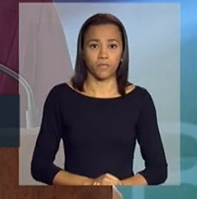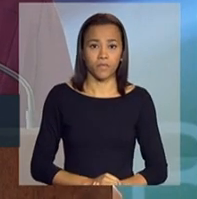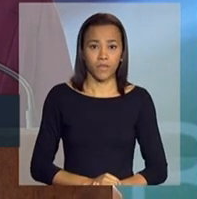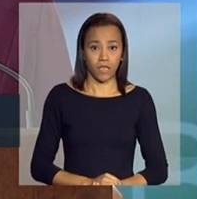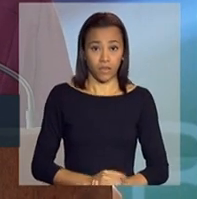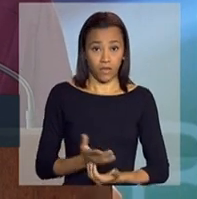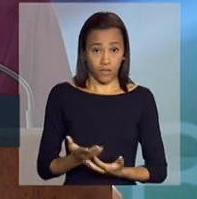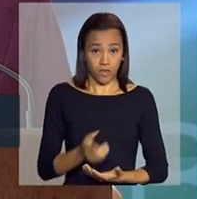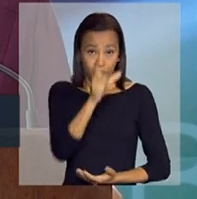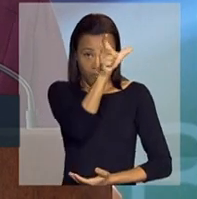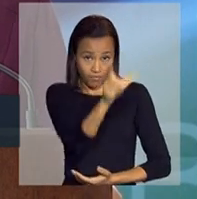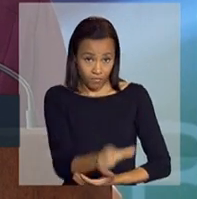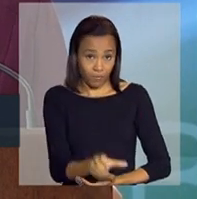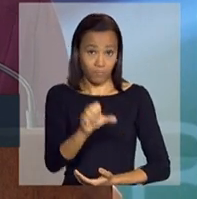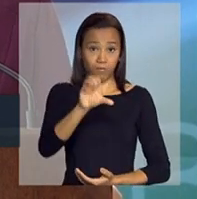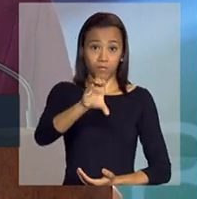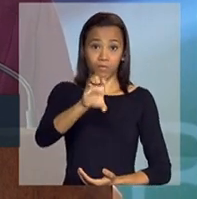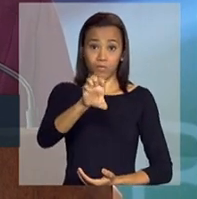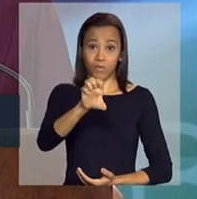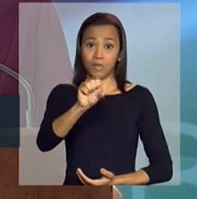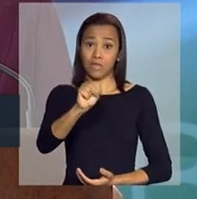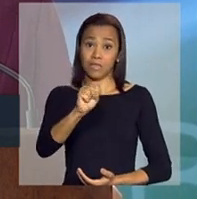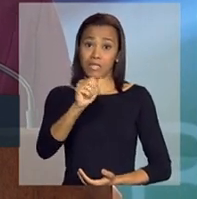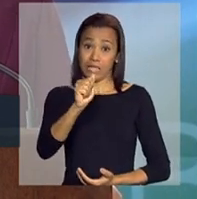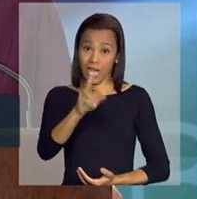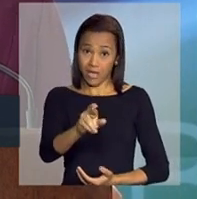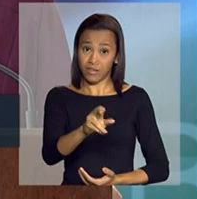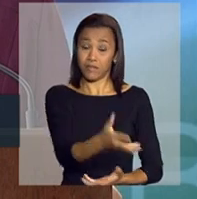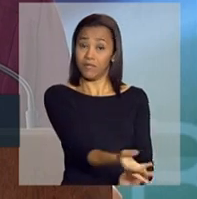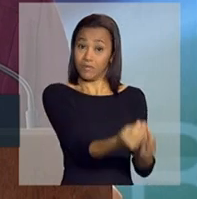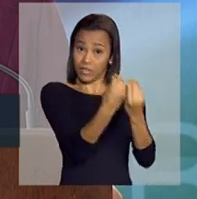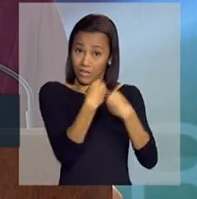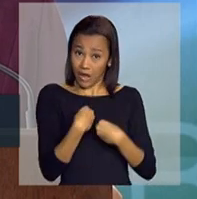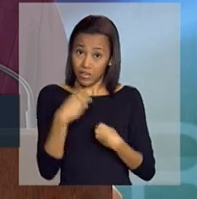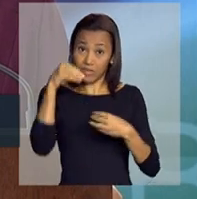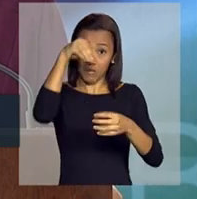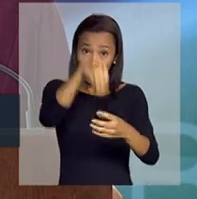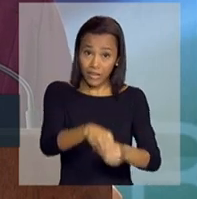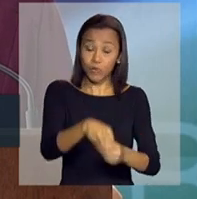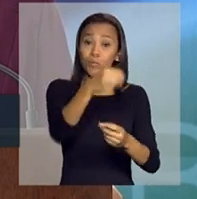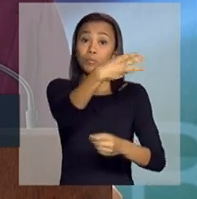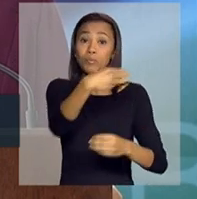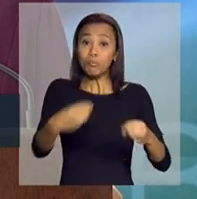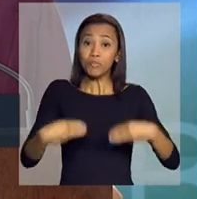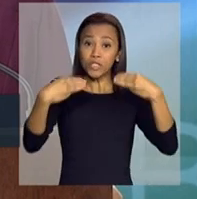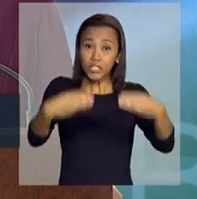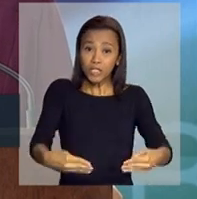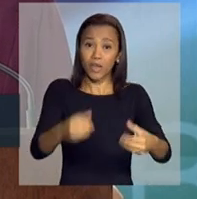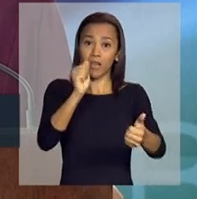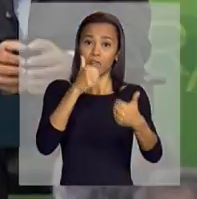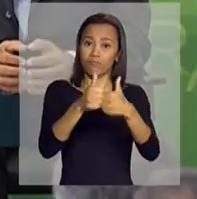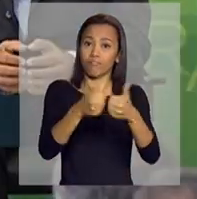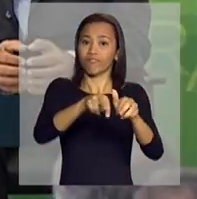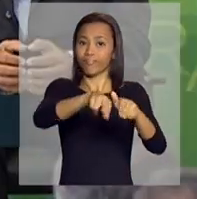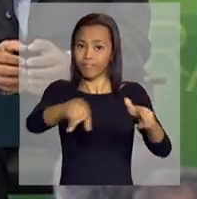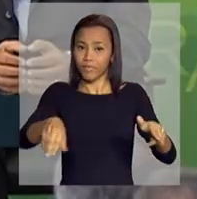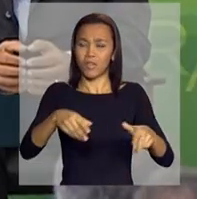César Borges traz ao Ministério dos Transportes uma sólida formação técnica como